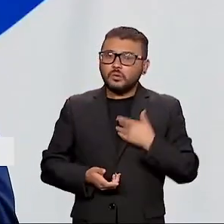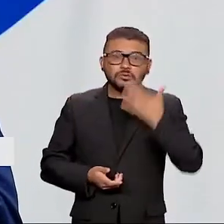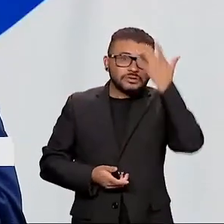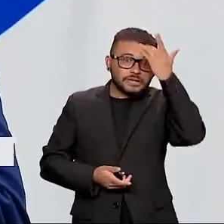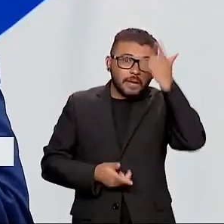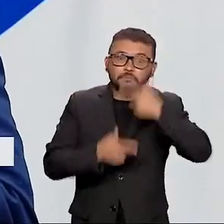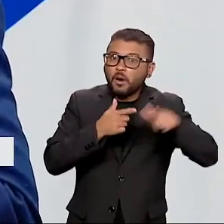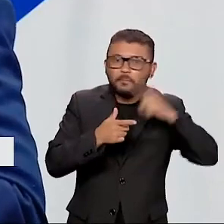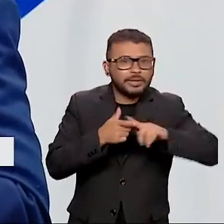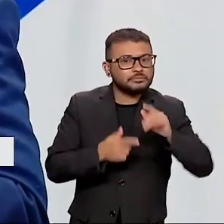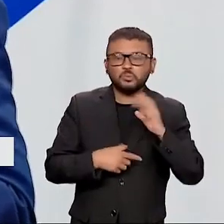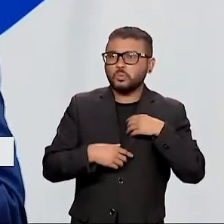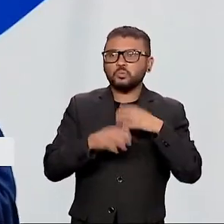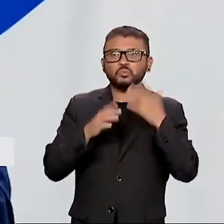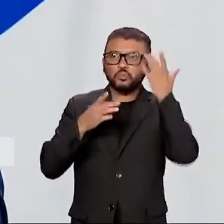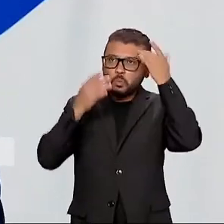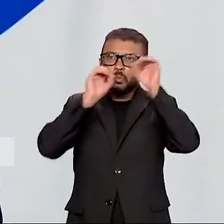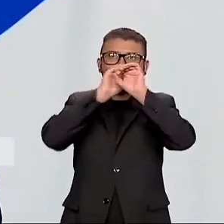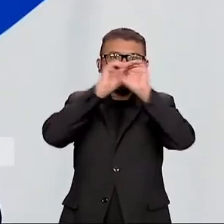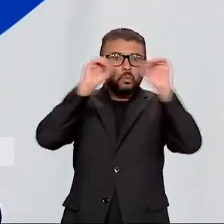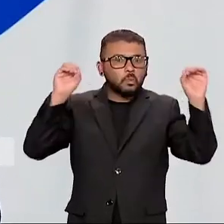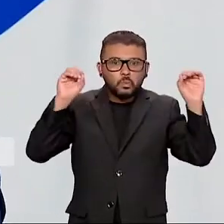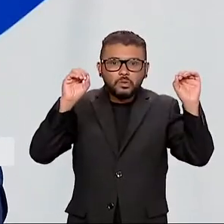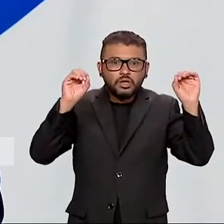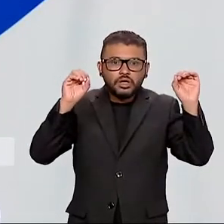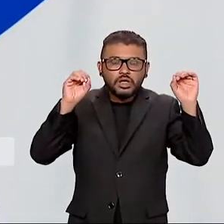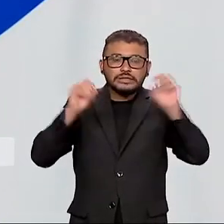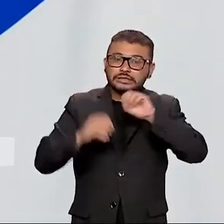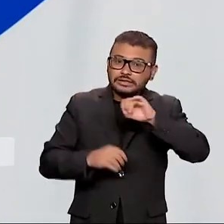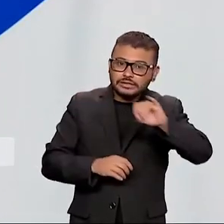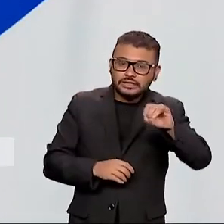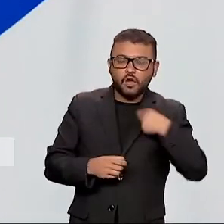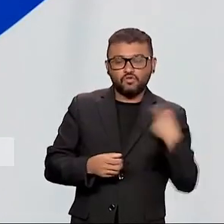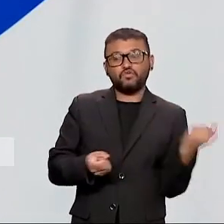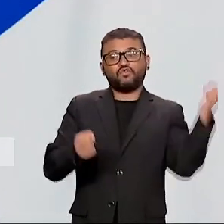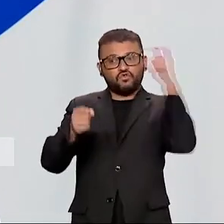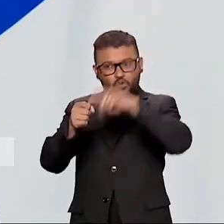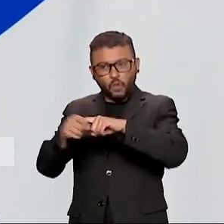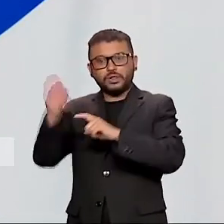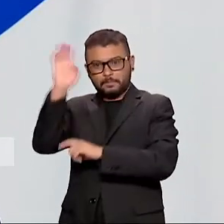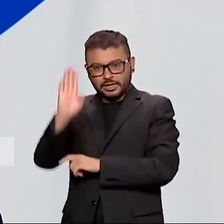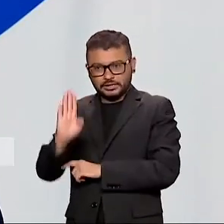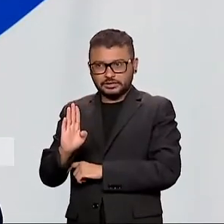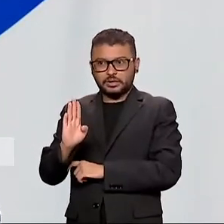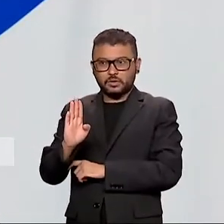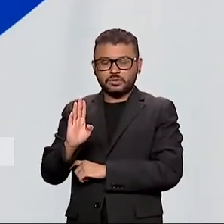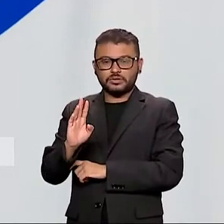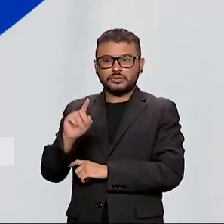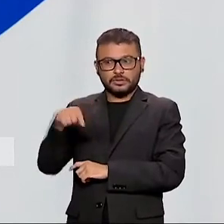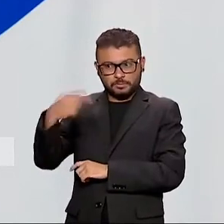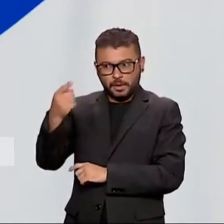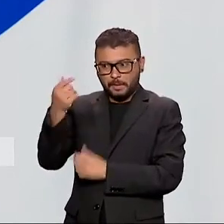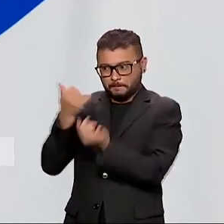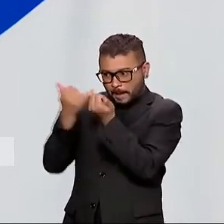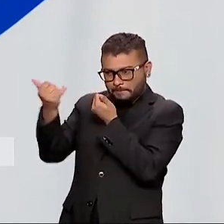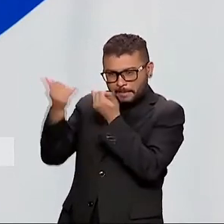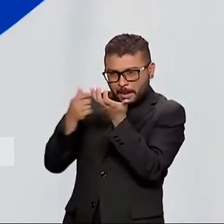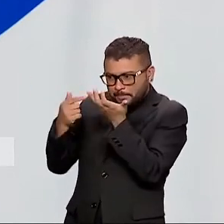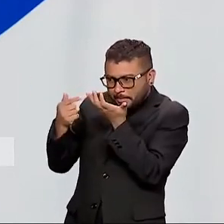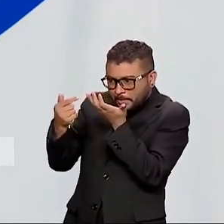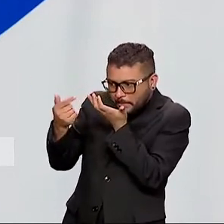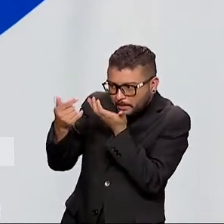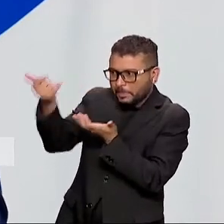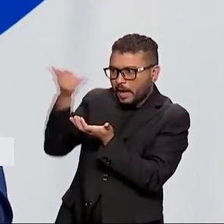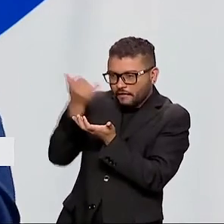rebelião. Eu só estou te pedindo o seguinte: quem sabe quando eu voltar para o Brasil, no dia seguinte eu já tenha todas as